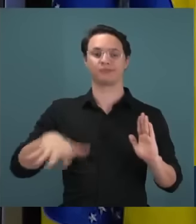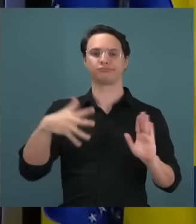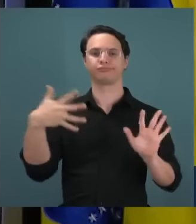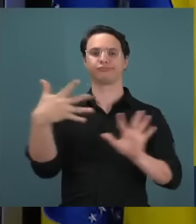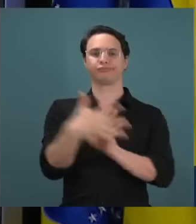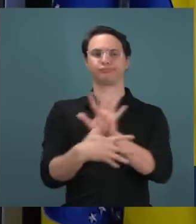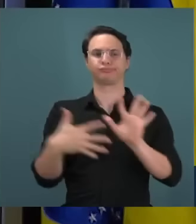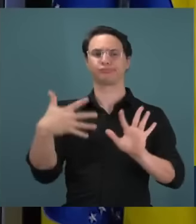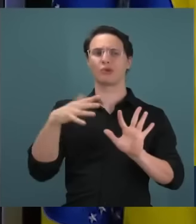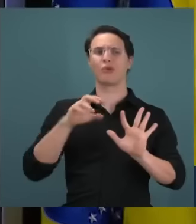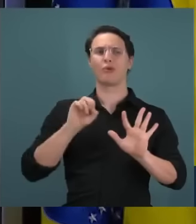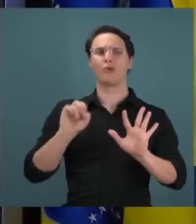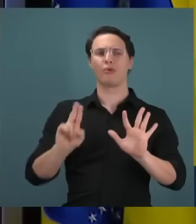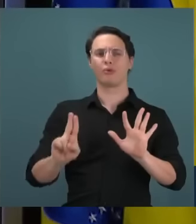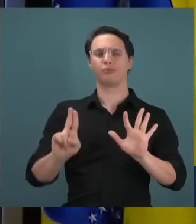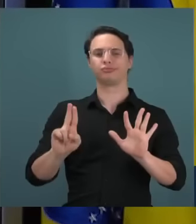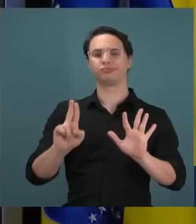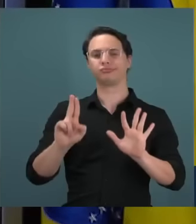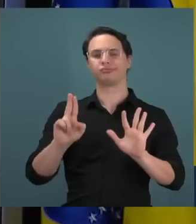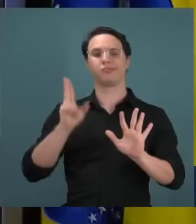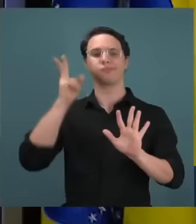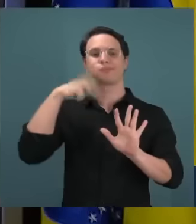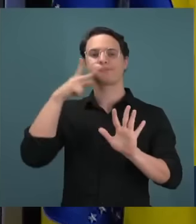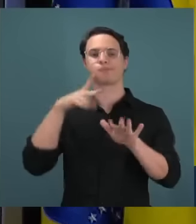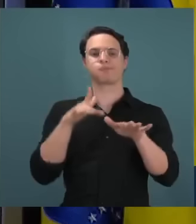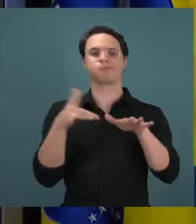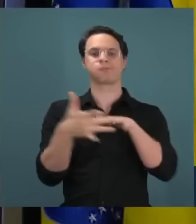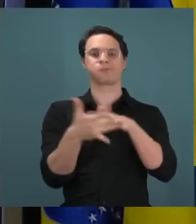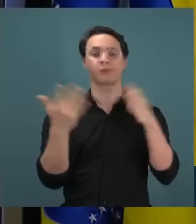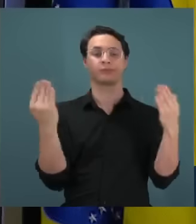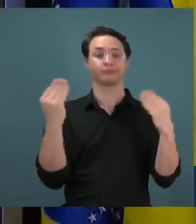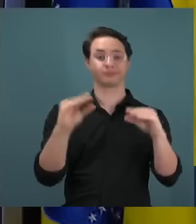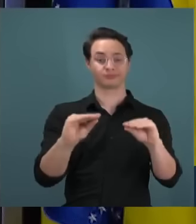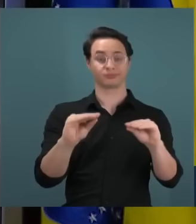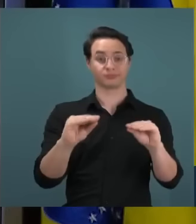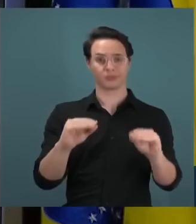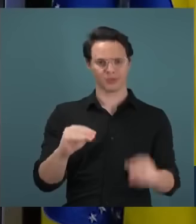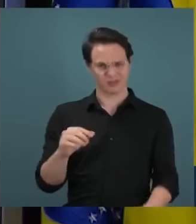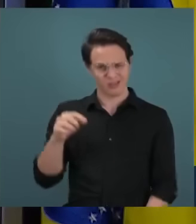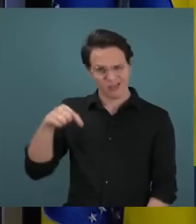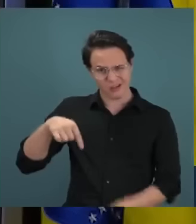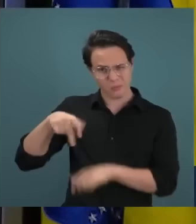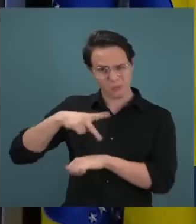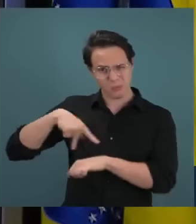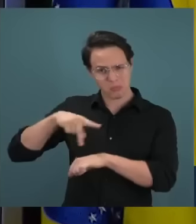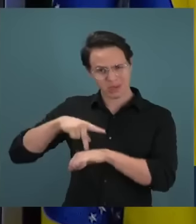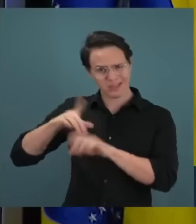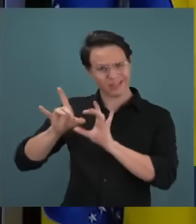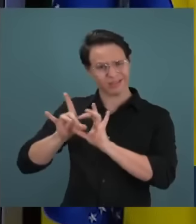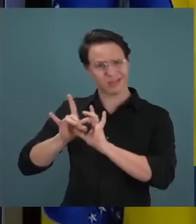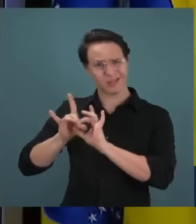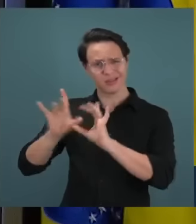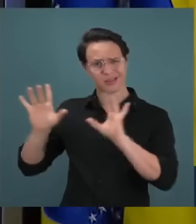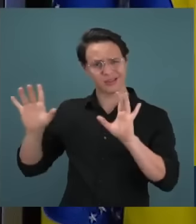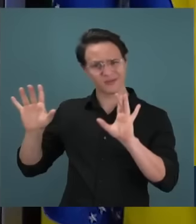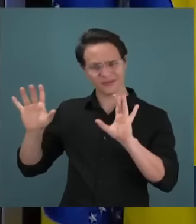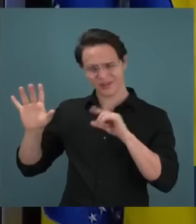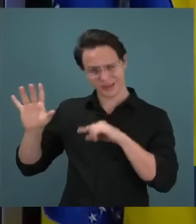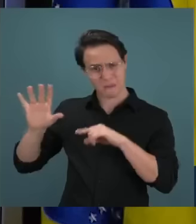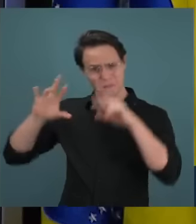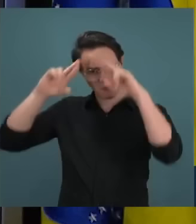ou postagens dos parlamentares nas redes sociais. Esse é o país livre, que respeita a livre opinião, a liberdade